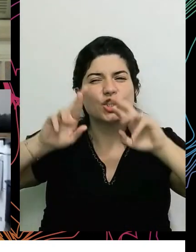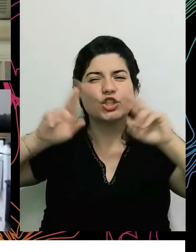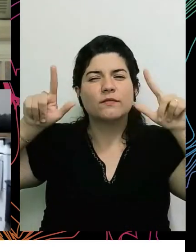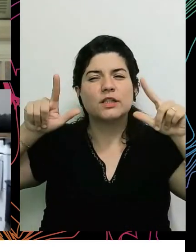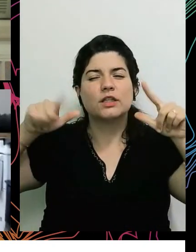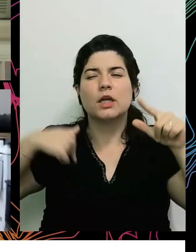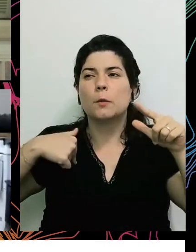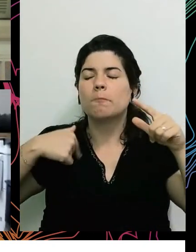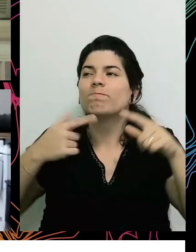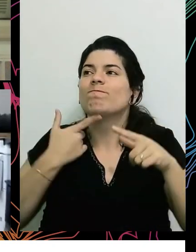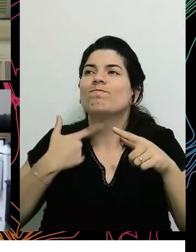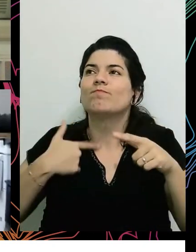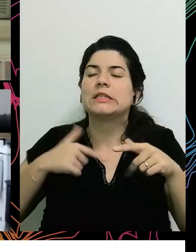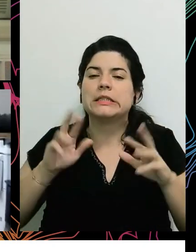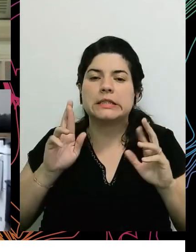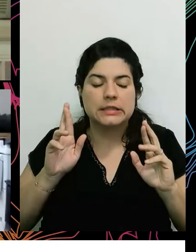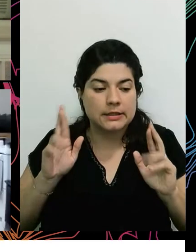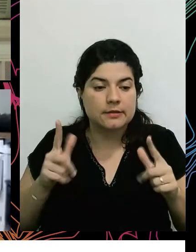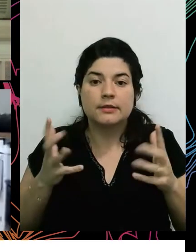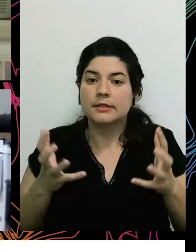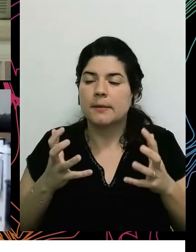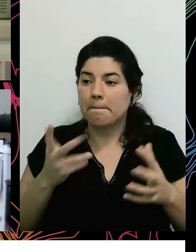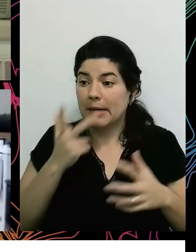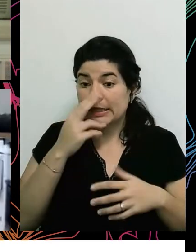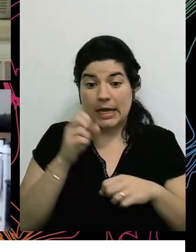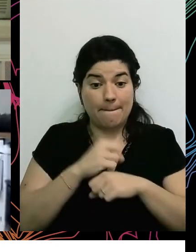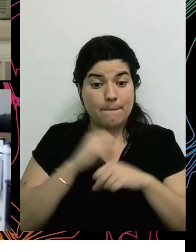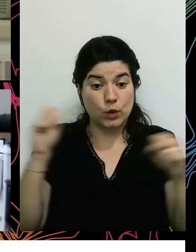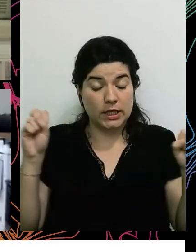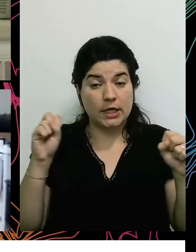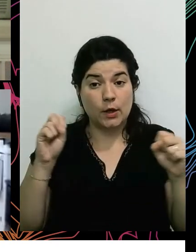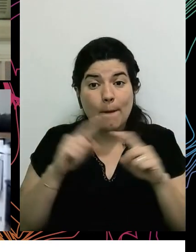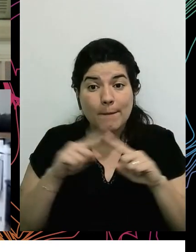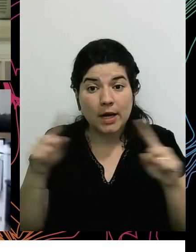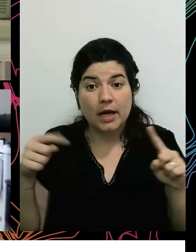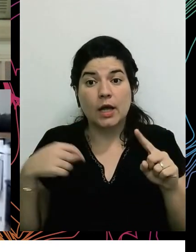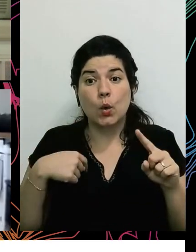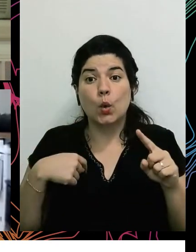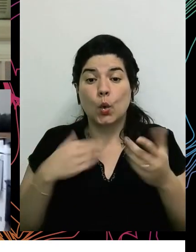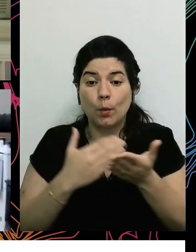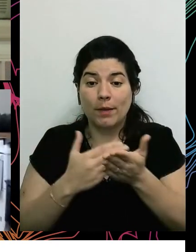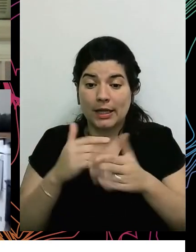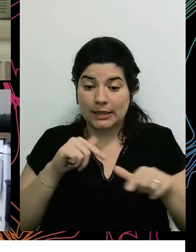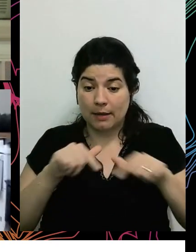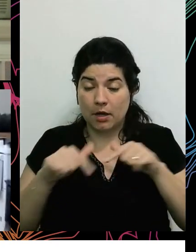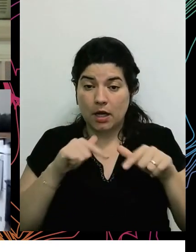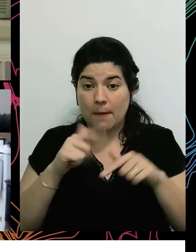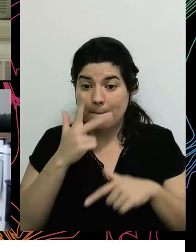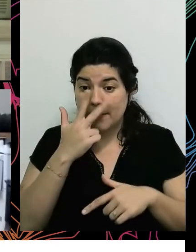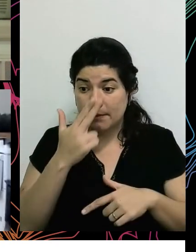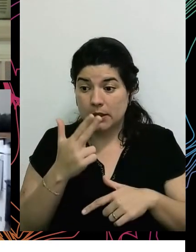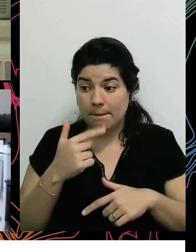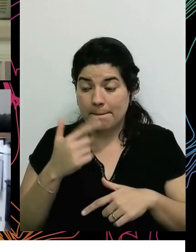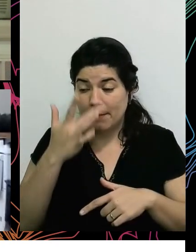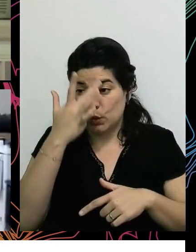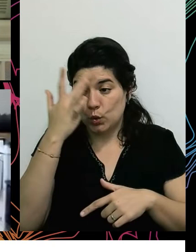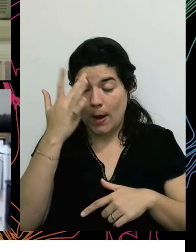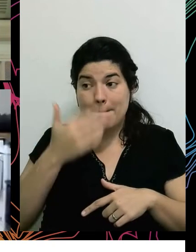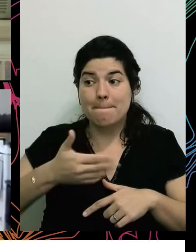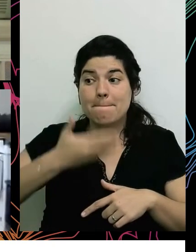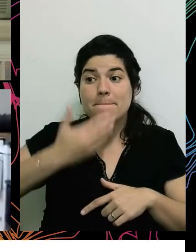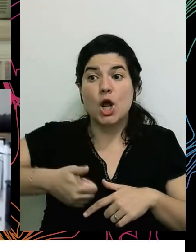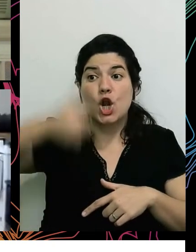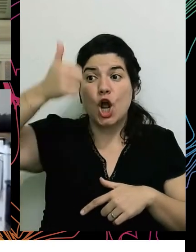que a priori eram impossíveis, mas só quando trabalhei com pessoas melhores que eu nos processos,